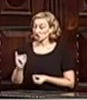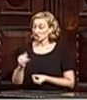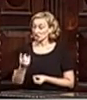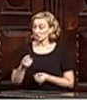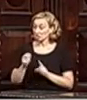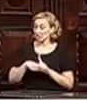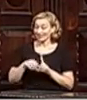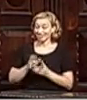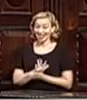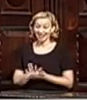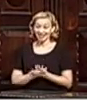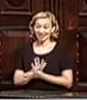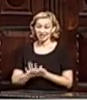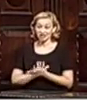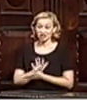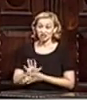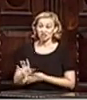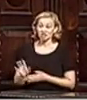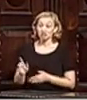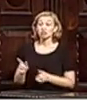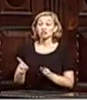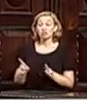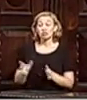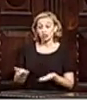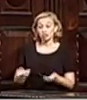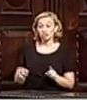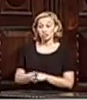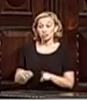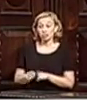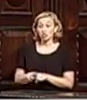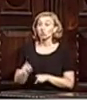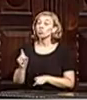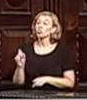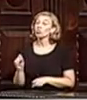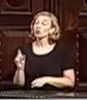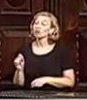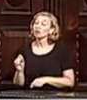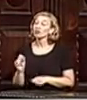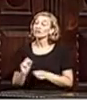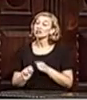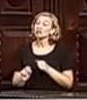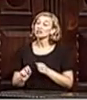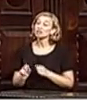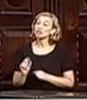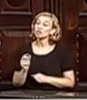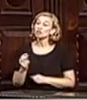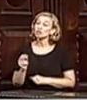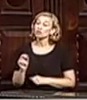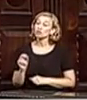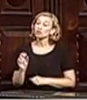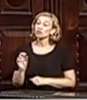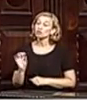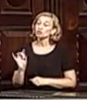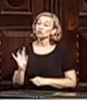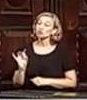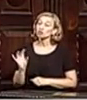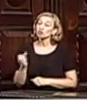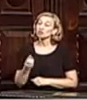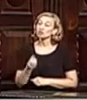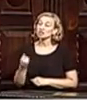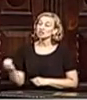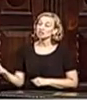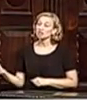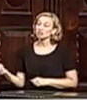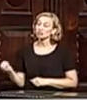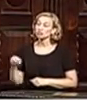muito menos do que será possível fazer com os mesmos e com a diferença menor de 600 milhões de reais. Na